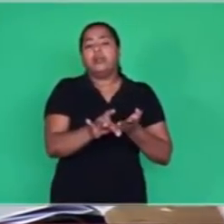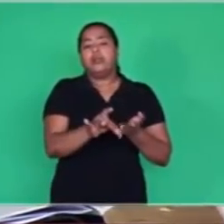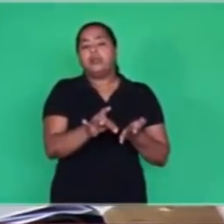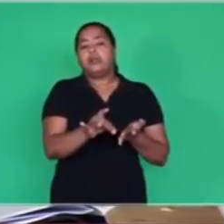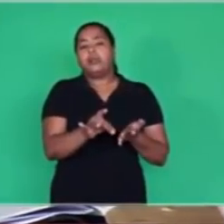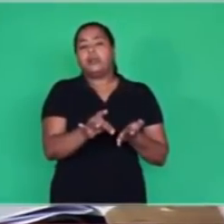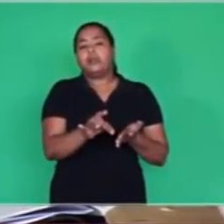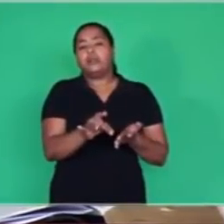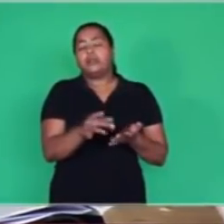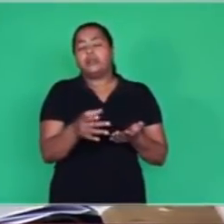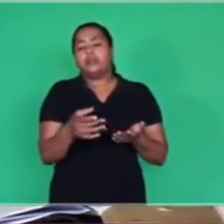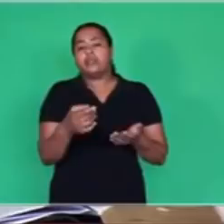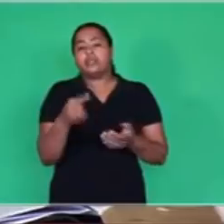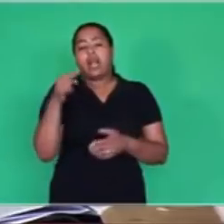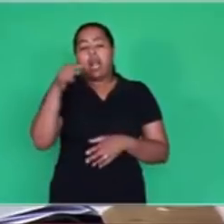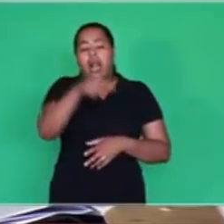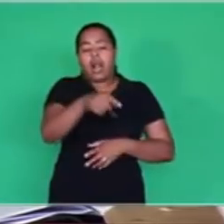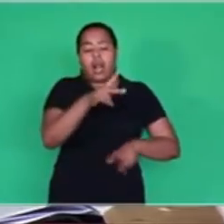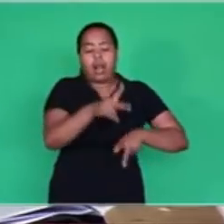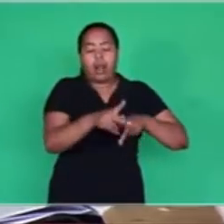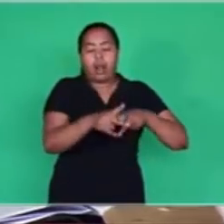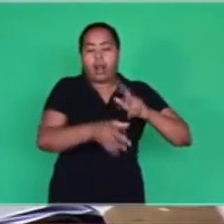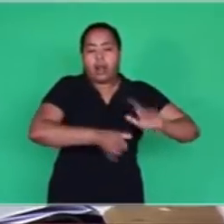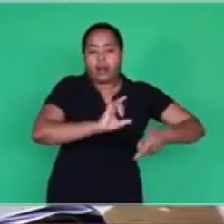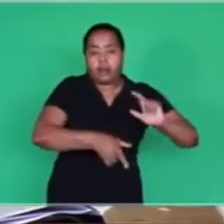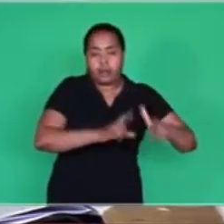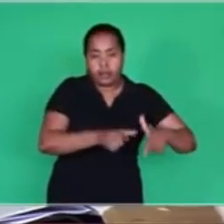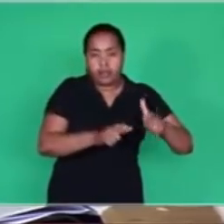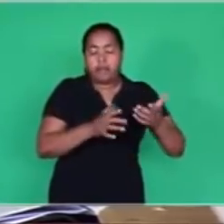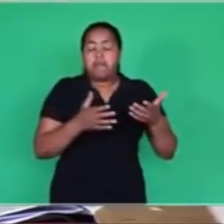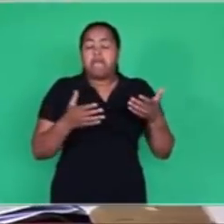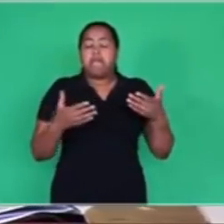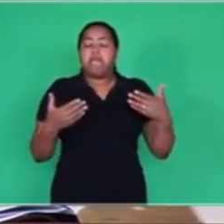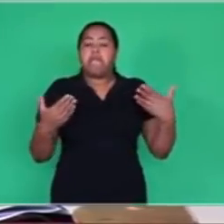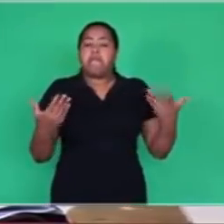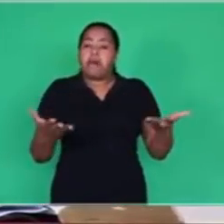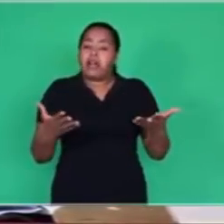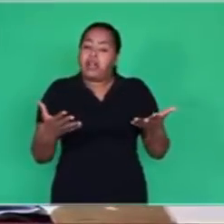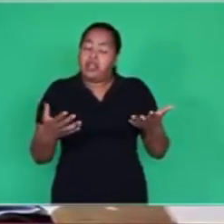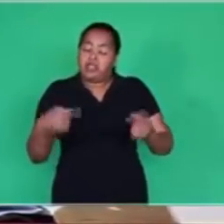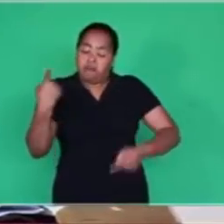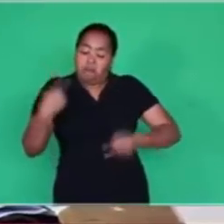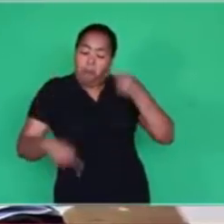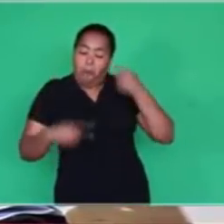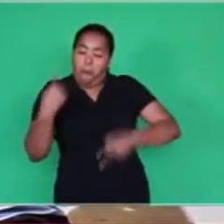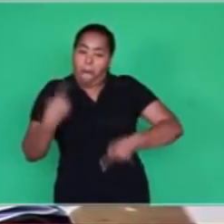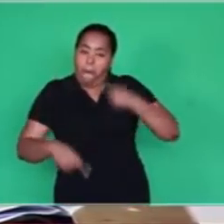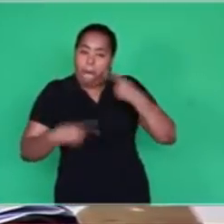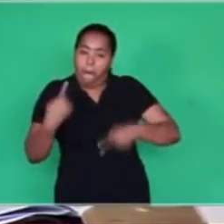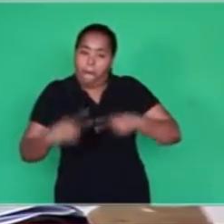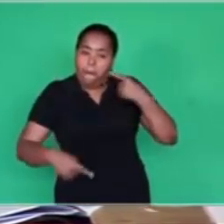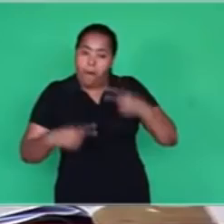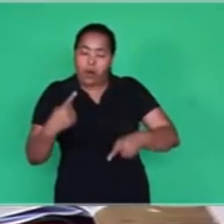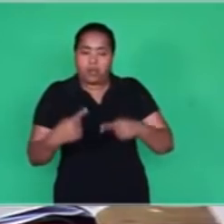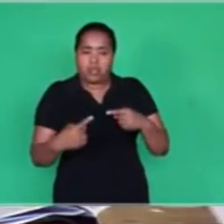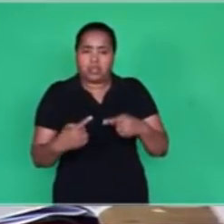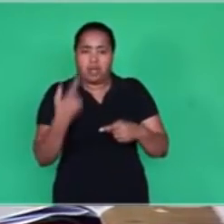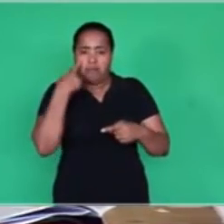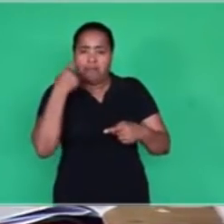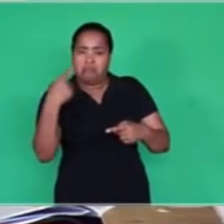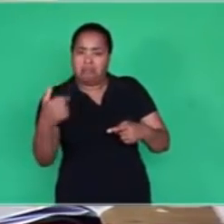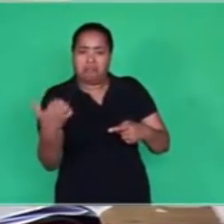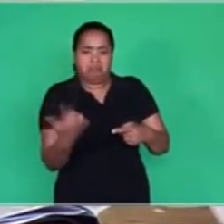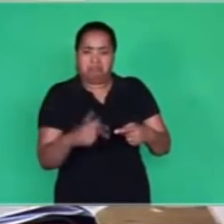em Israel. Para nós, a questão política não interessa. Mas eles vão oferecer